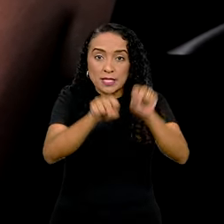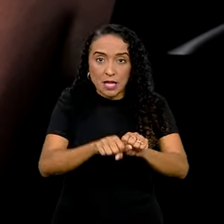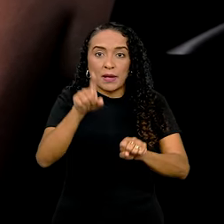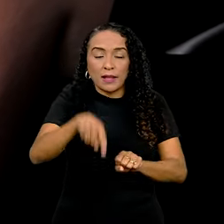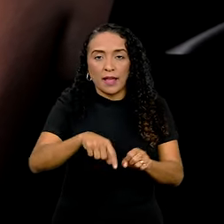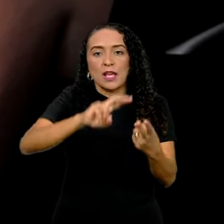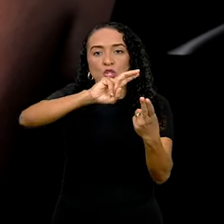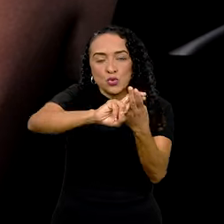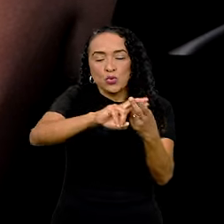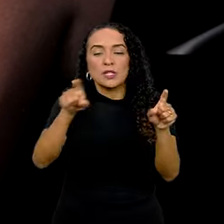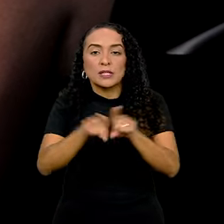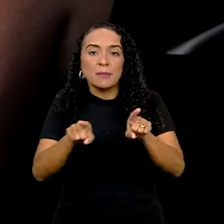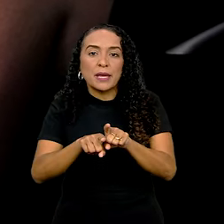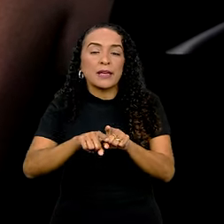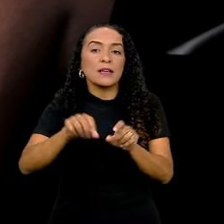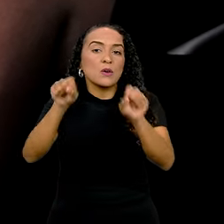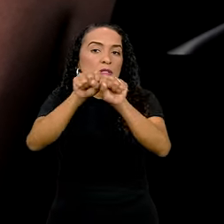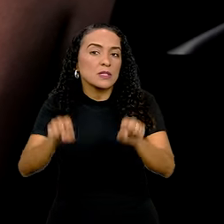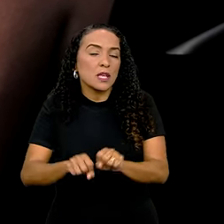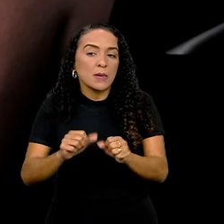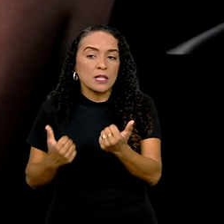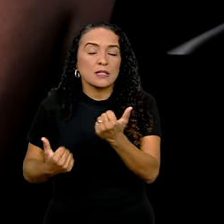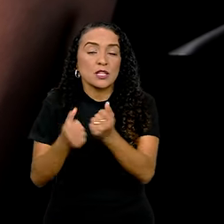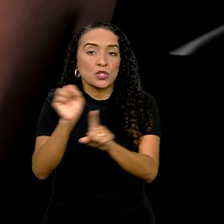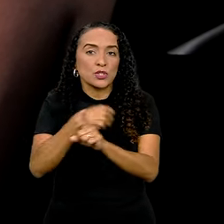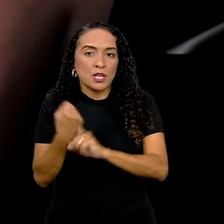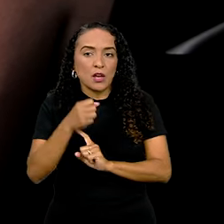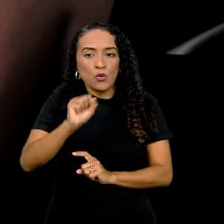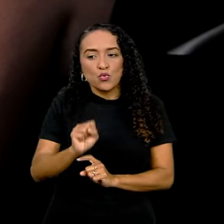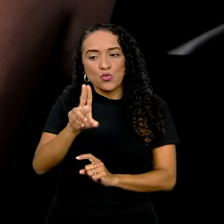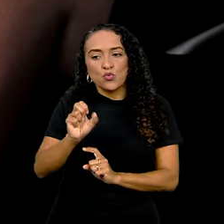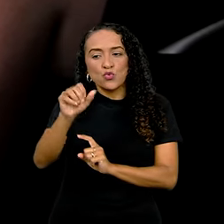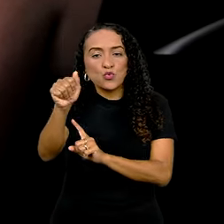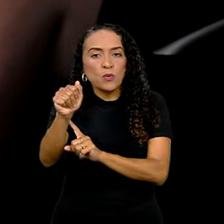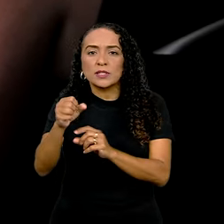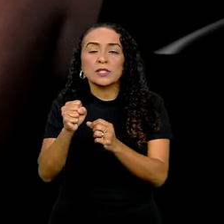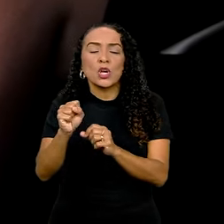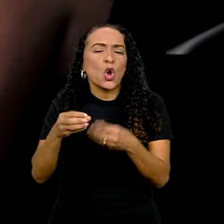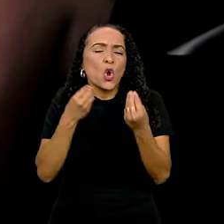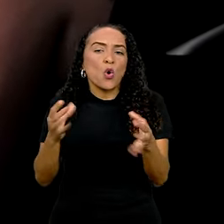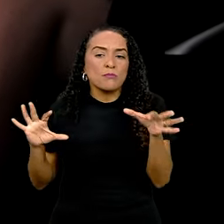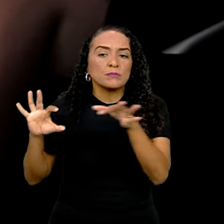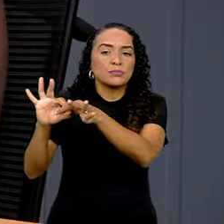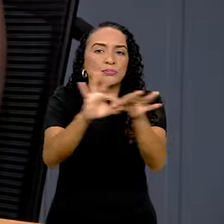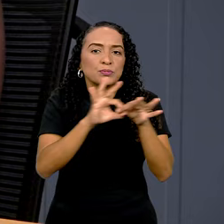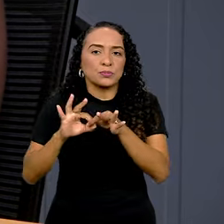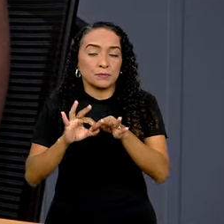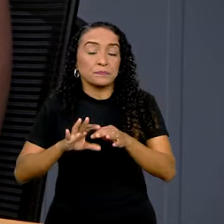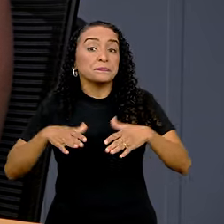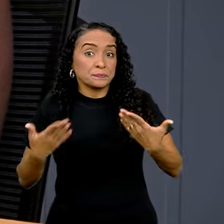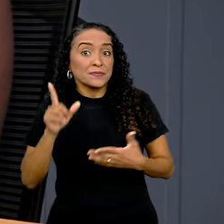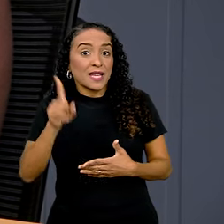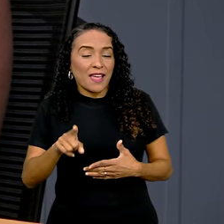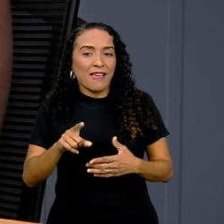que é o Sistema Único de Saúde o SUS e o sistema da assistência social que é o suas como que eles se integram e esse